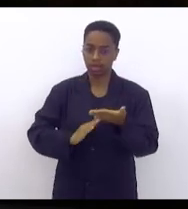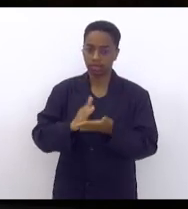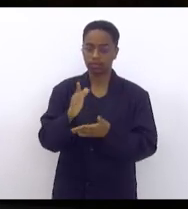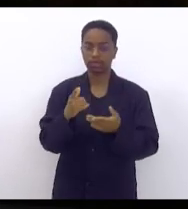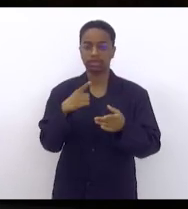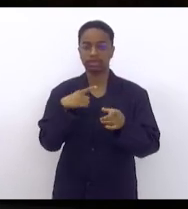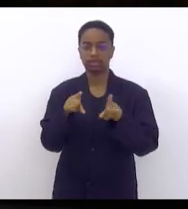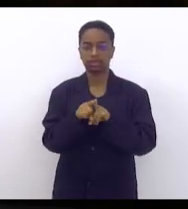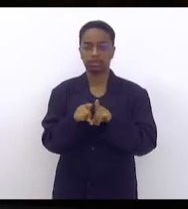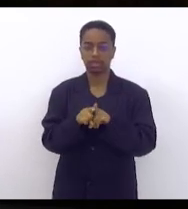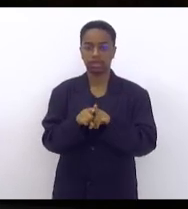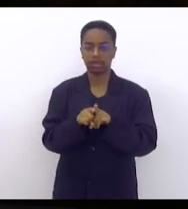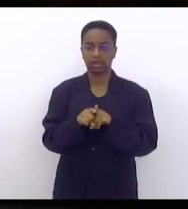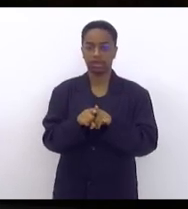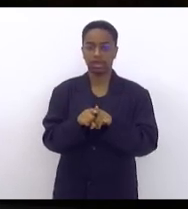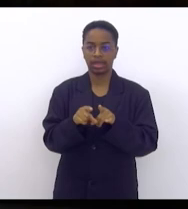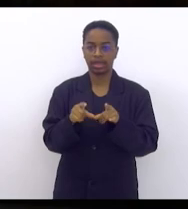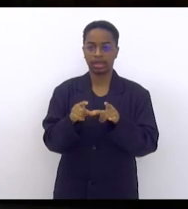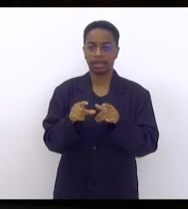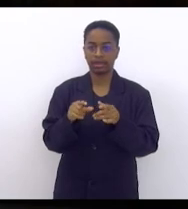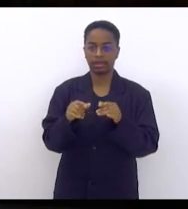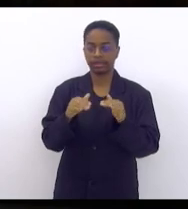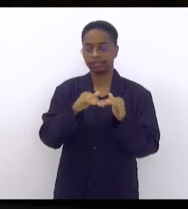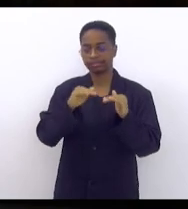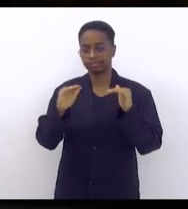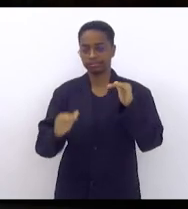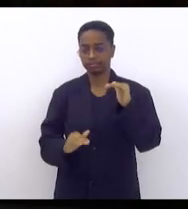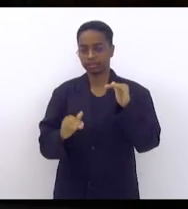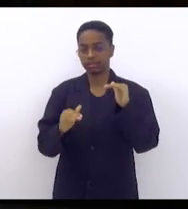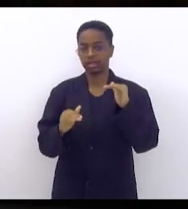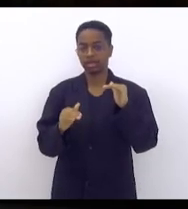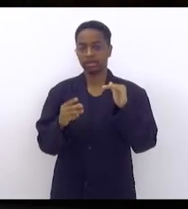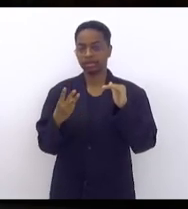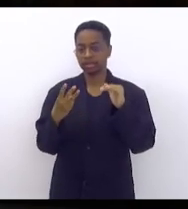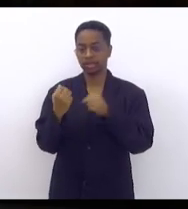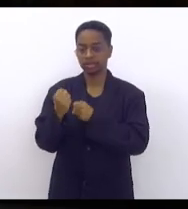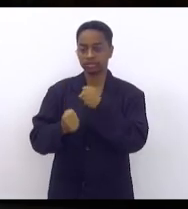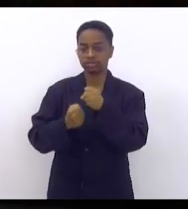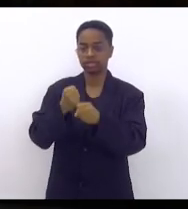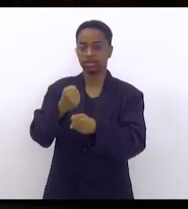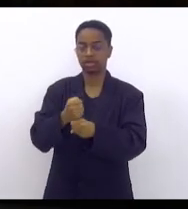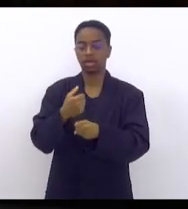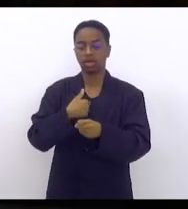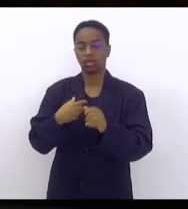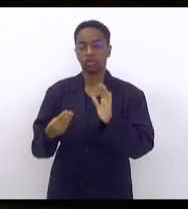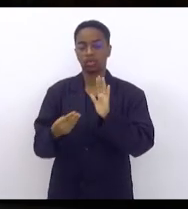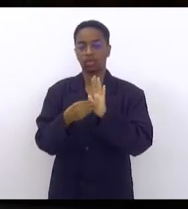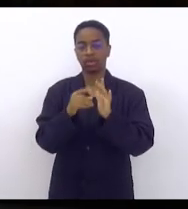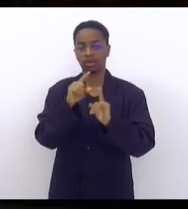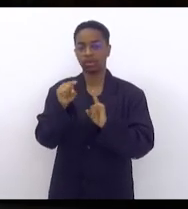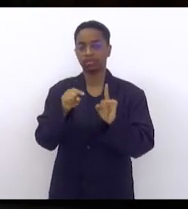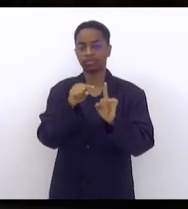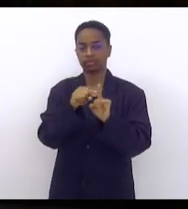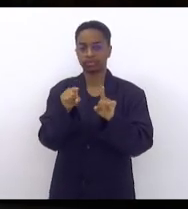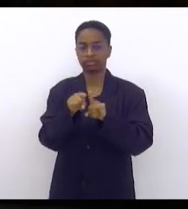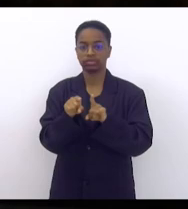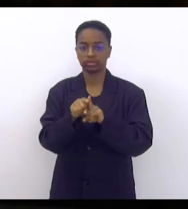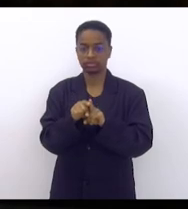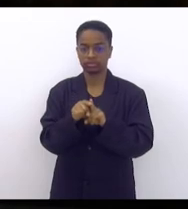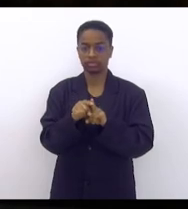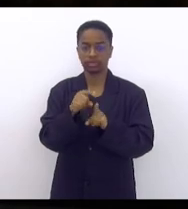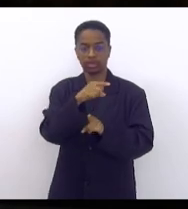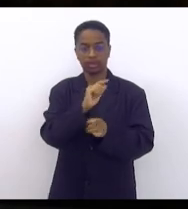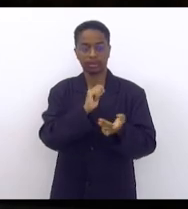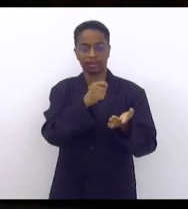esse déficit programado para os próximos 3 anos de 18 bilhões, eu incluí como meta a questão dessa gratificação. Então, também já